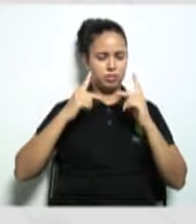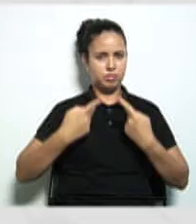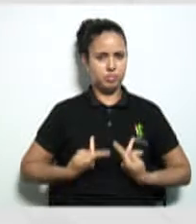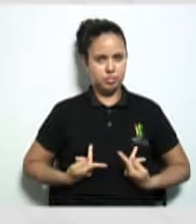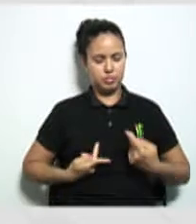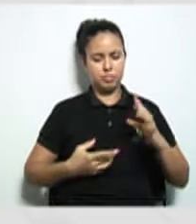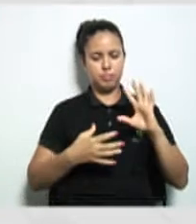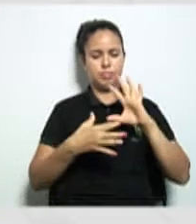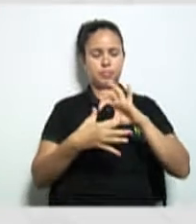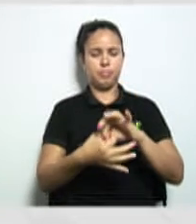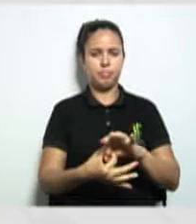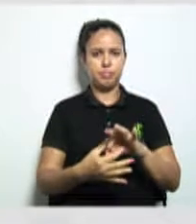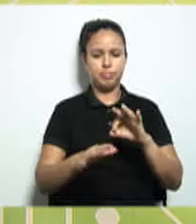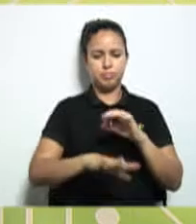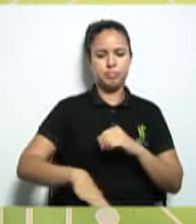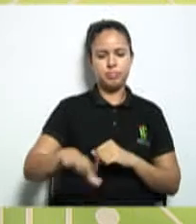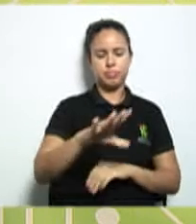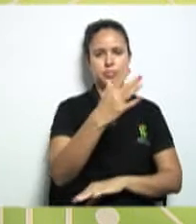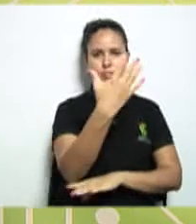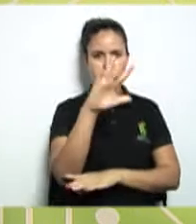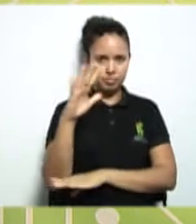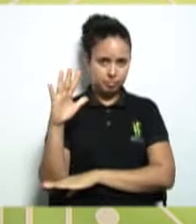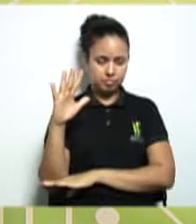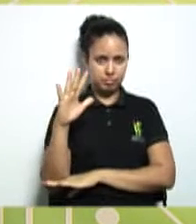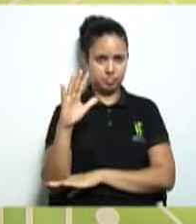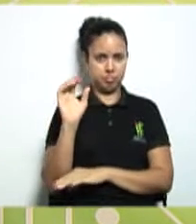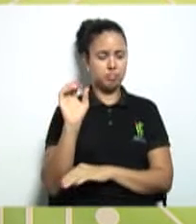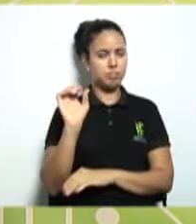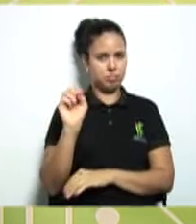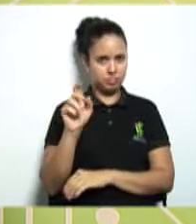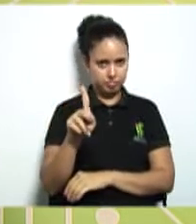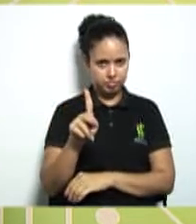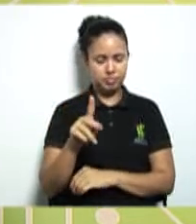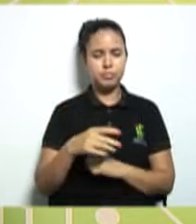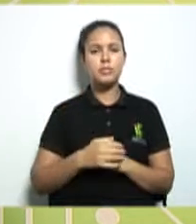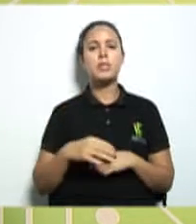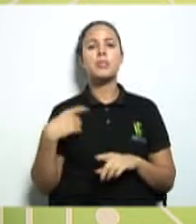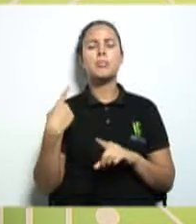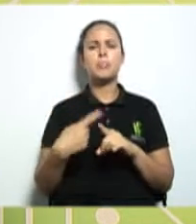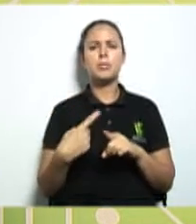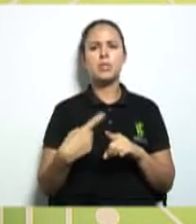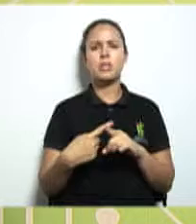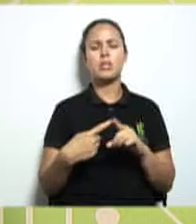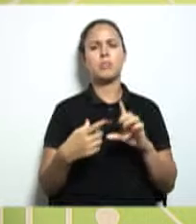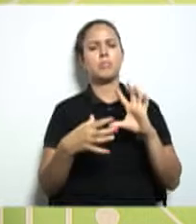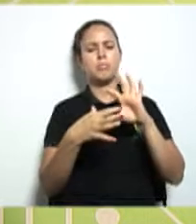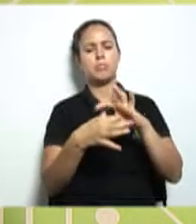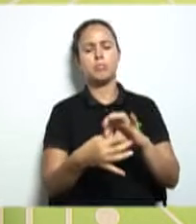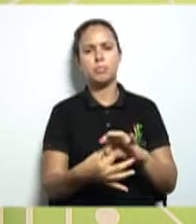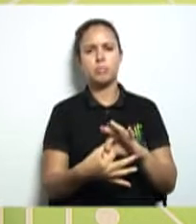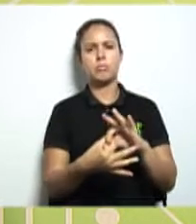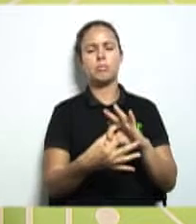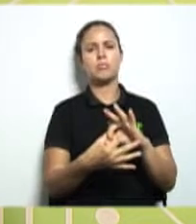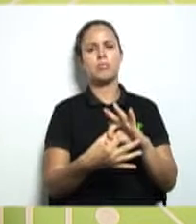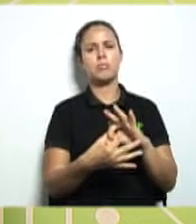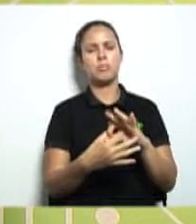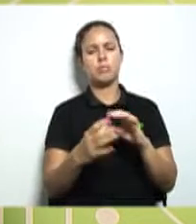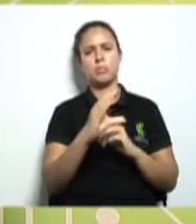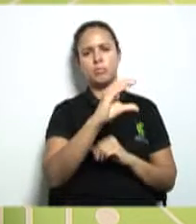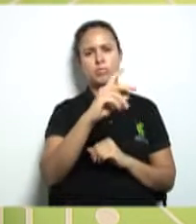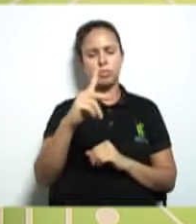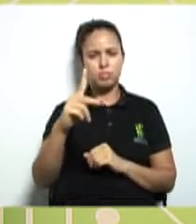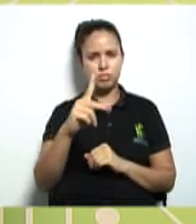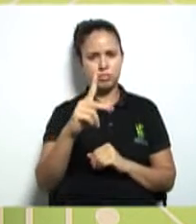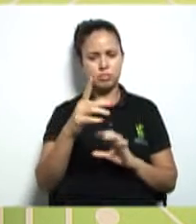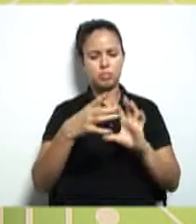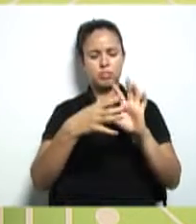meio ambiente. Tá certo? Então vamos ver por que tem essa ligação. Por que o cooperativismo tem